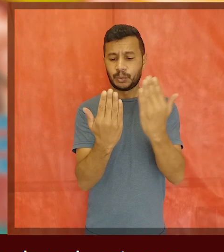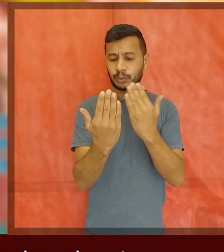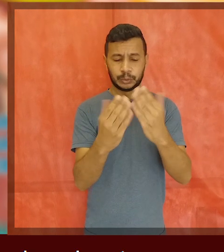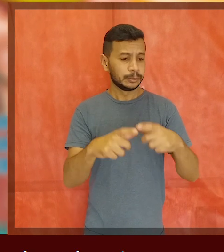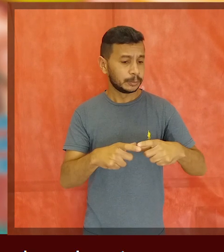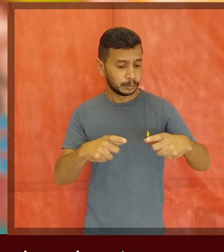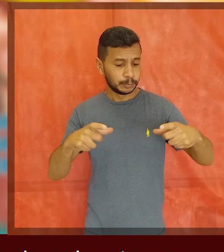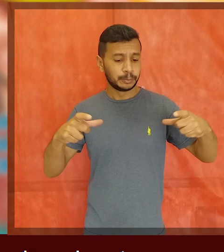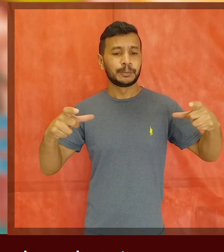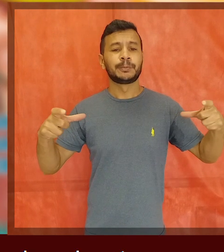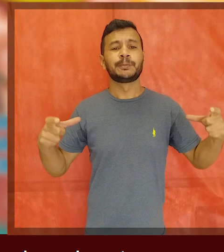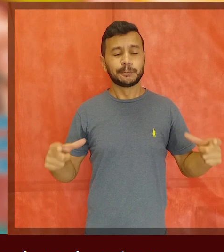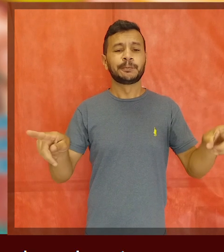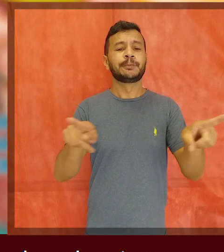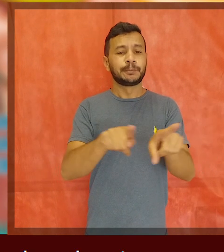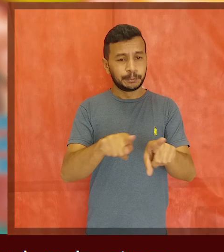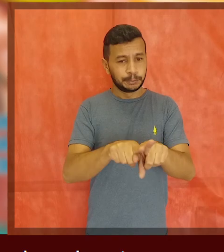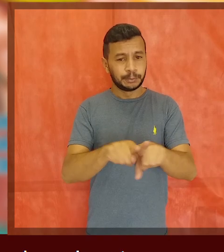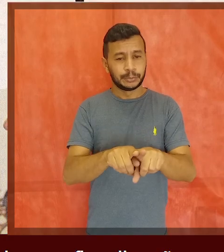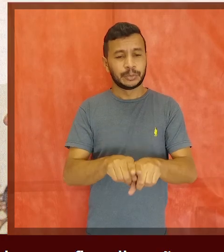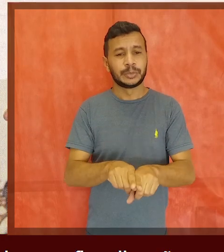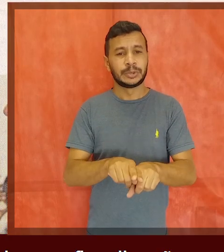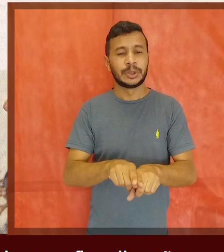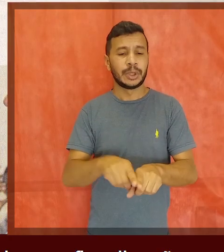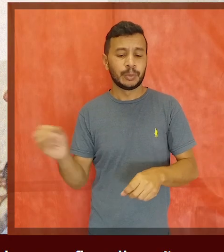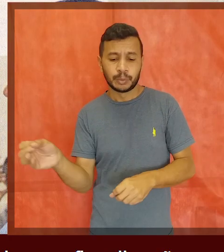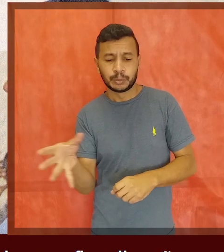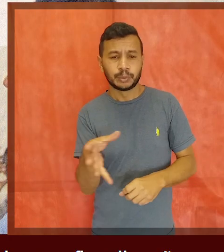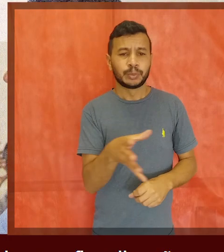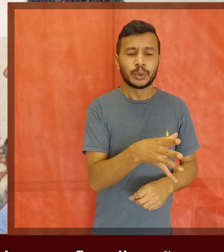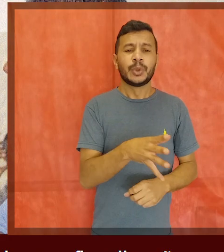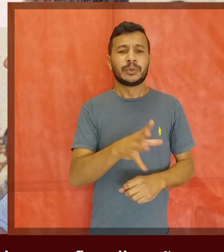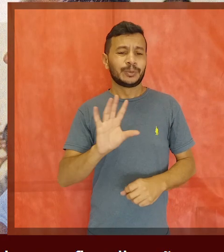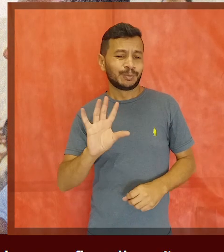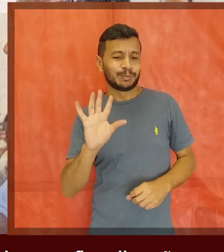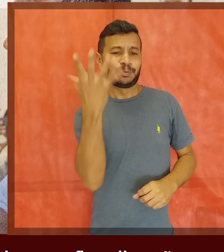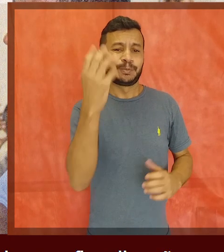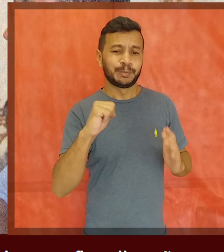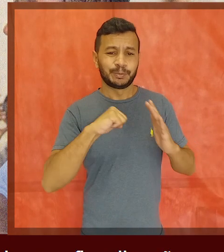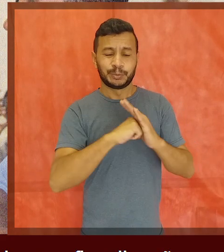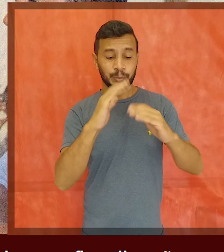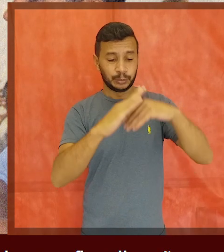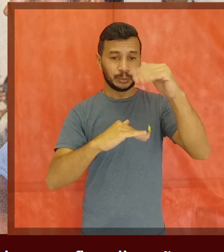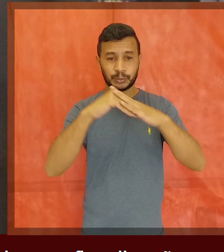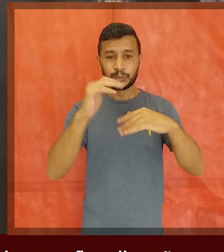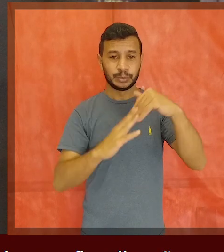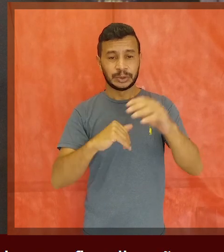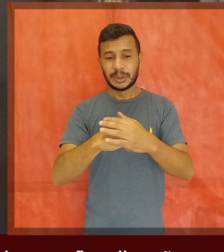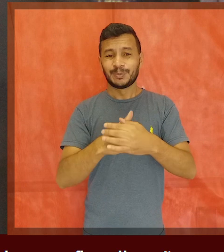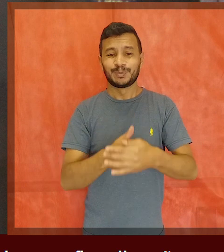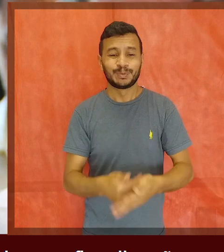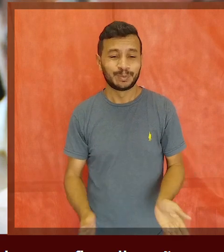moral vai se ampliando e provocando mais estragos. Em Nova Barbárie, acidente decepa 2 mãos de